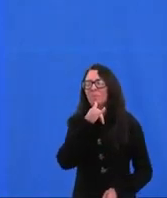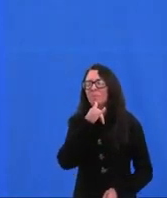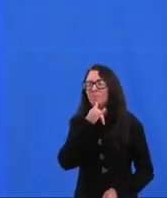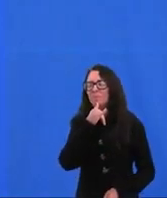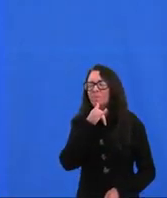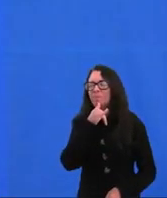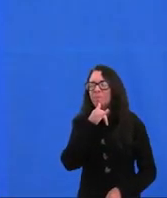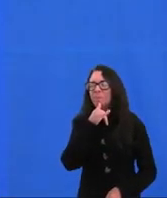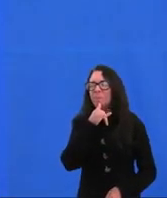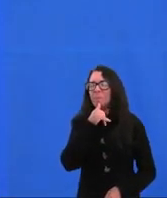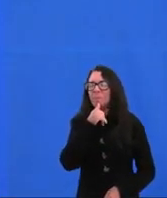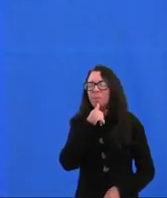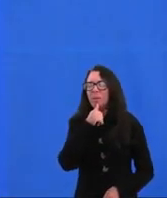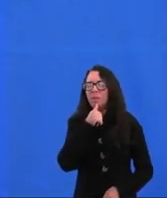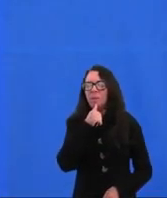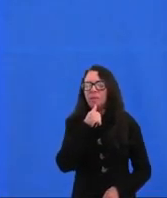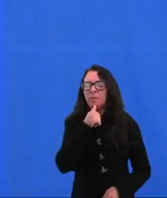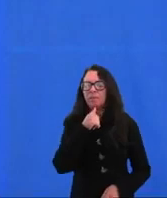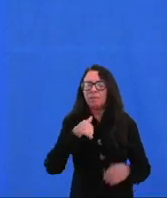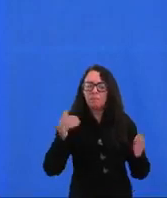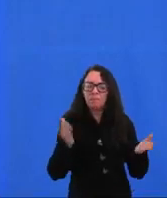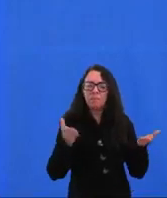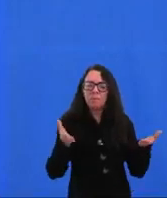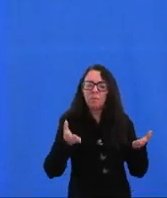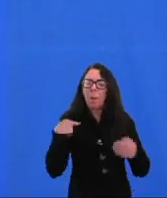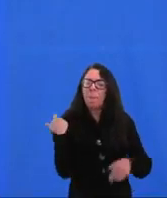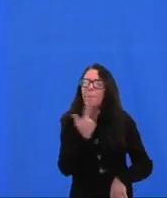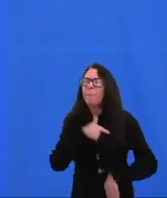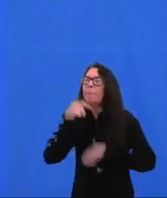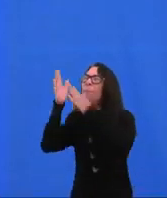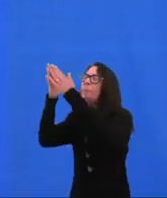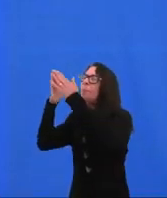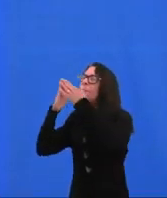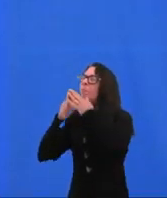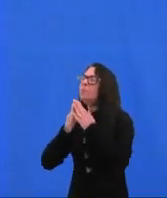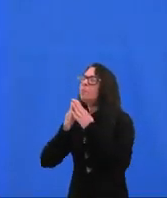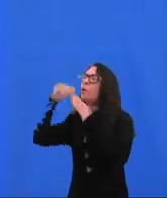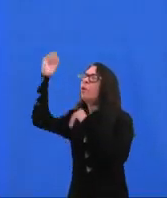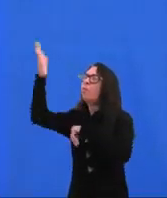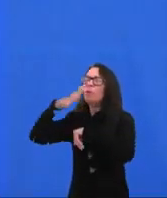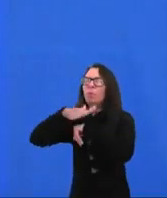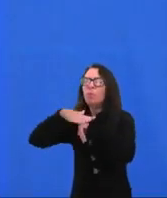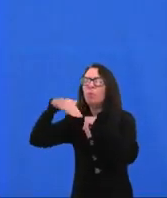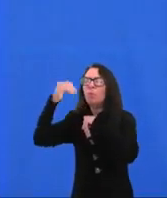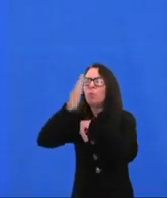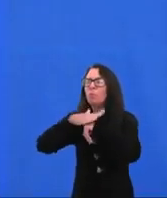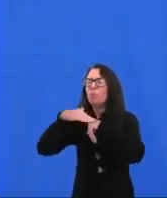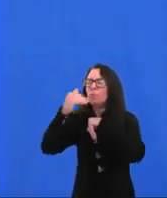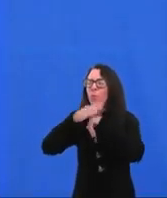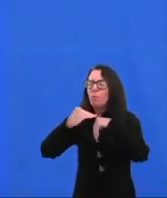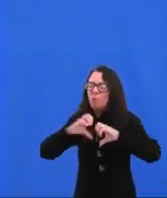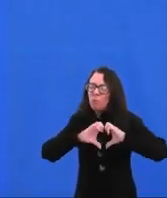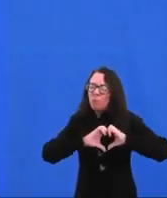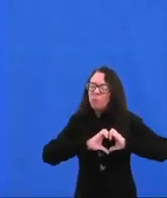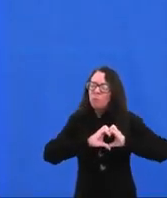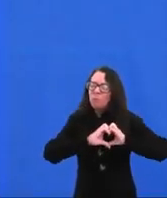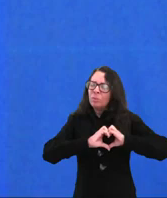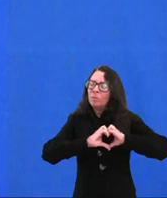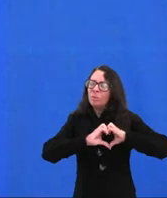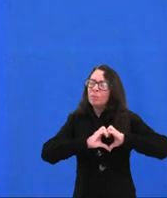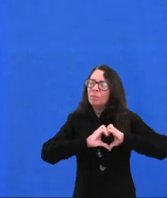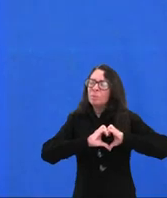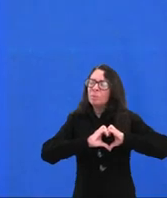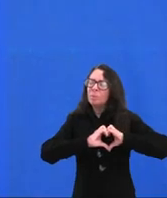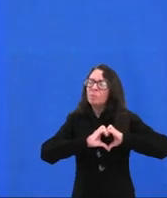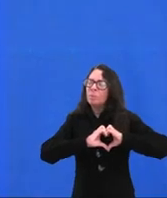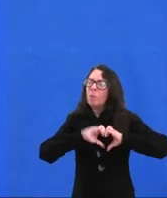consolar os nossos corações, ó Pai. Então, é uma obra de Deus, então nós pedimos, Senhor, encarecidamente ajuda-nos, ó